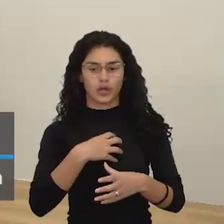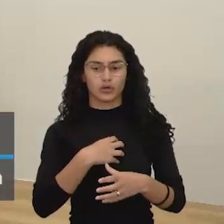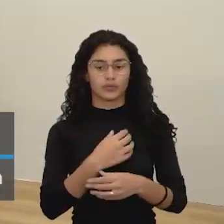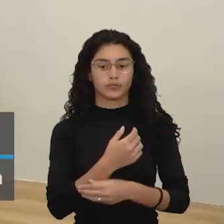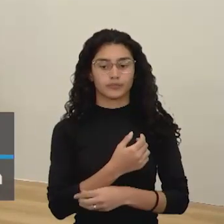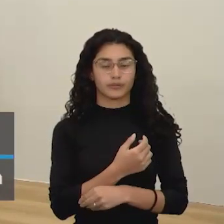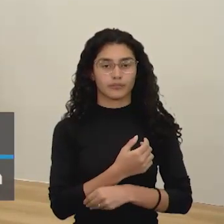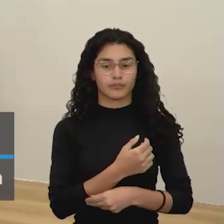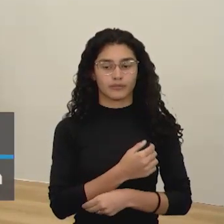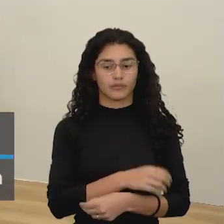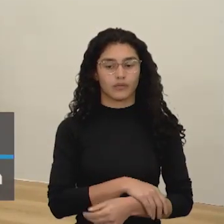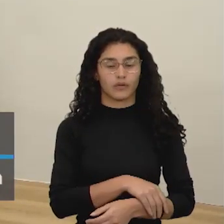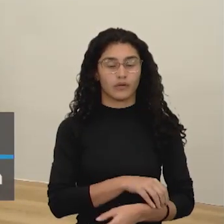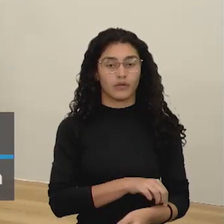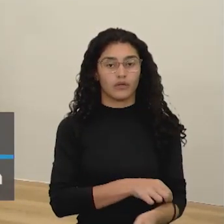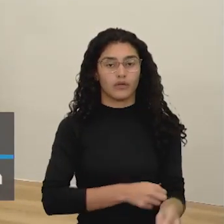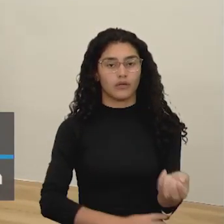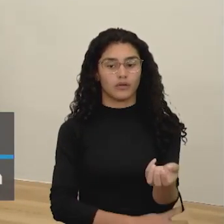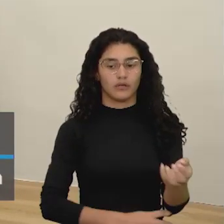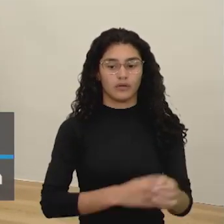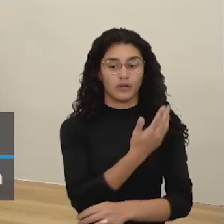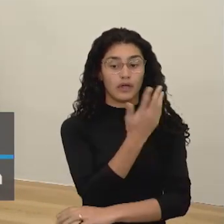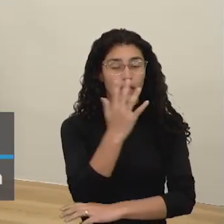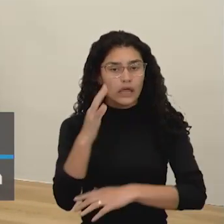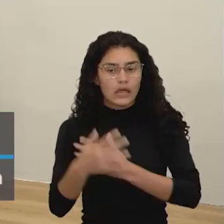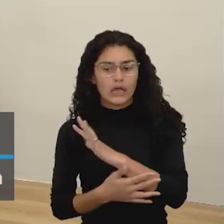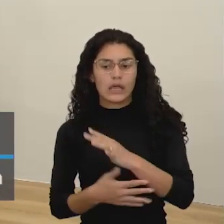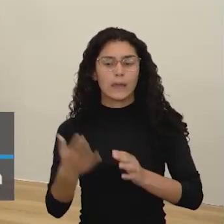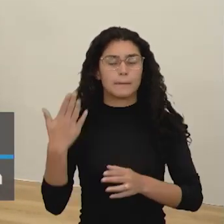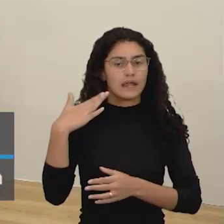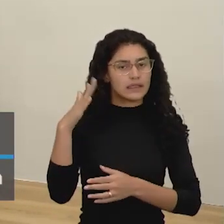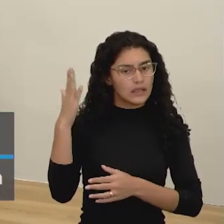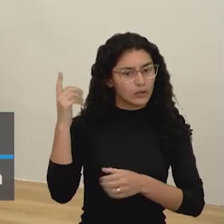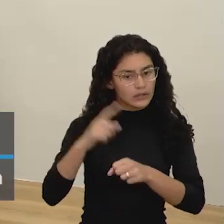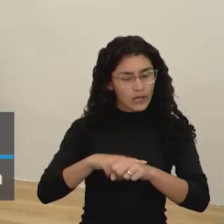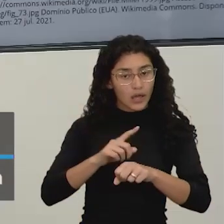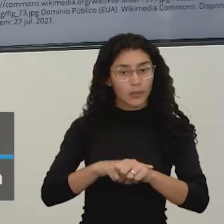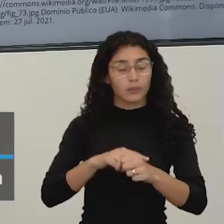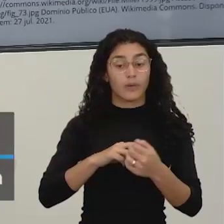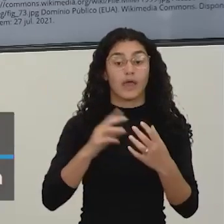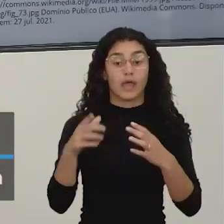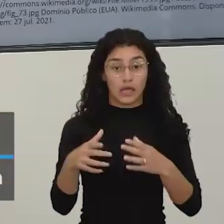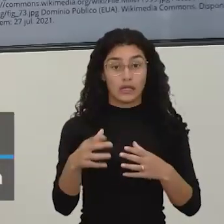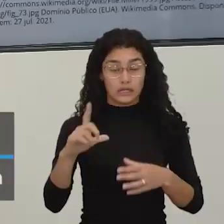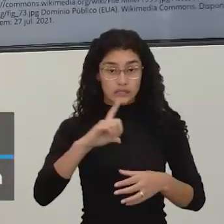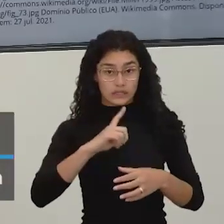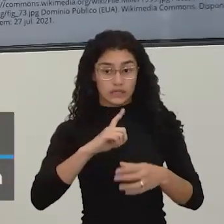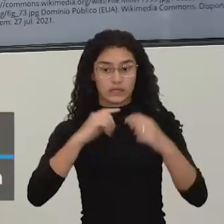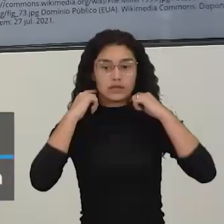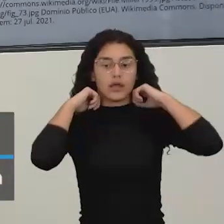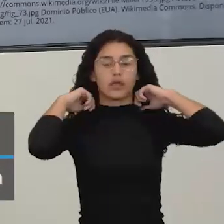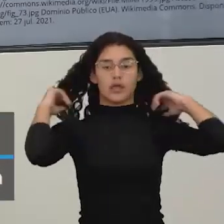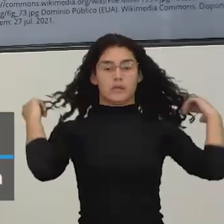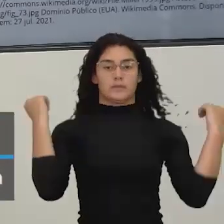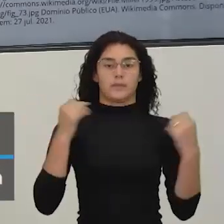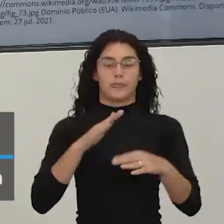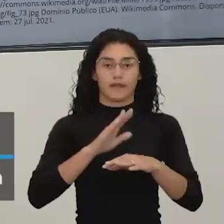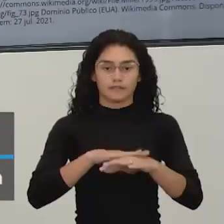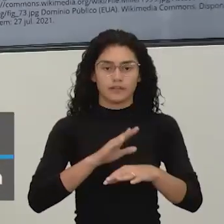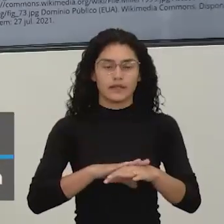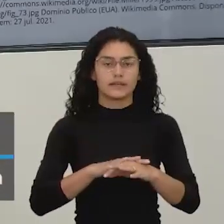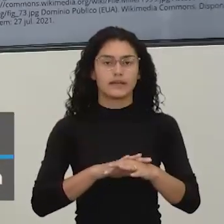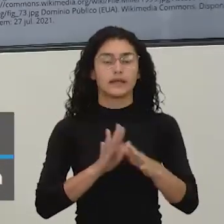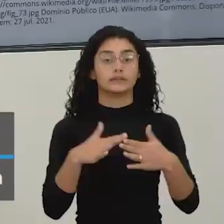climáticas da época, então, e diversas reações químicas, esses compostos inorgânicos formariam, então, o que a gente